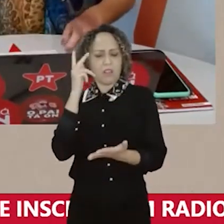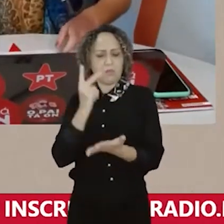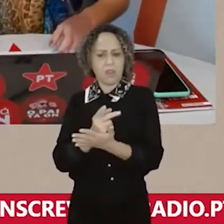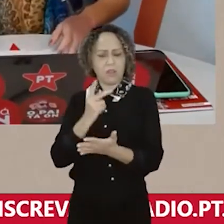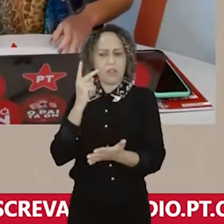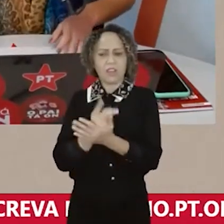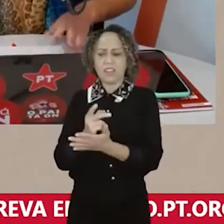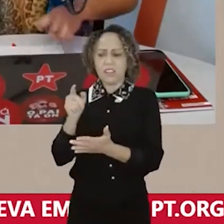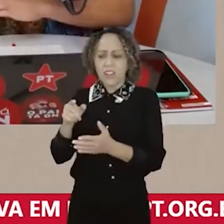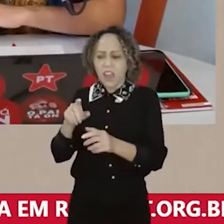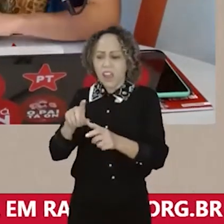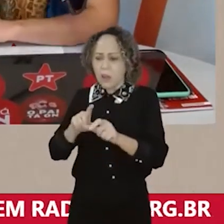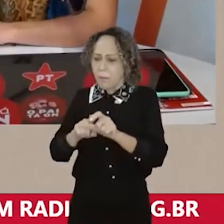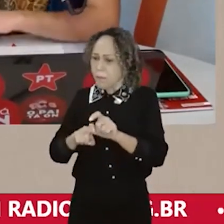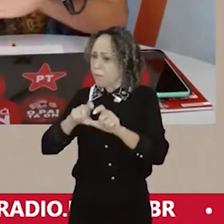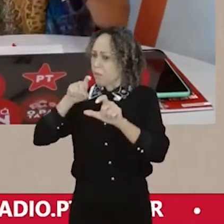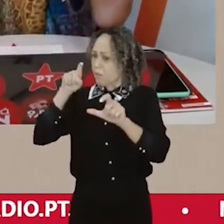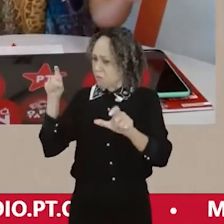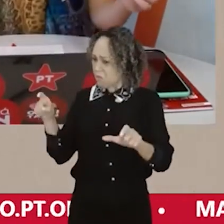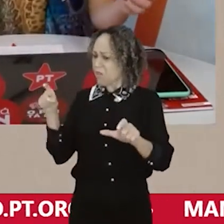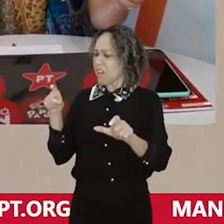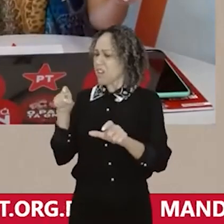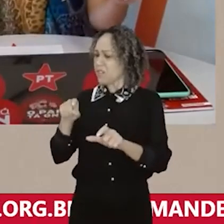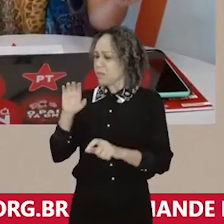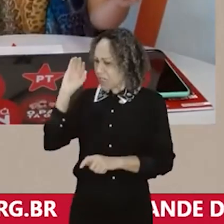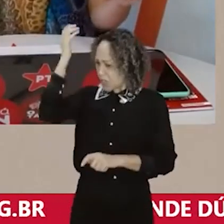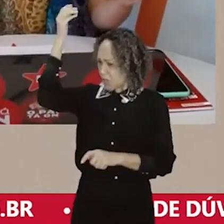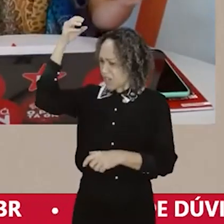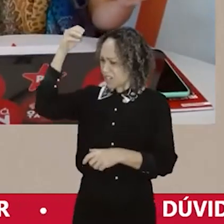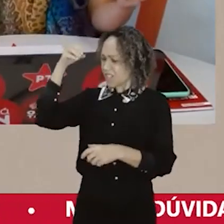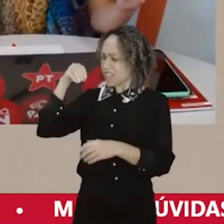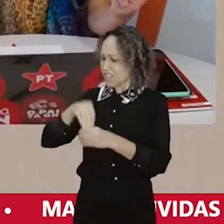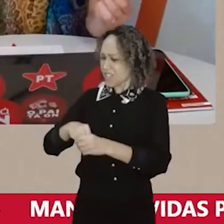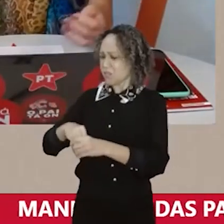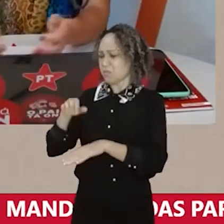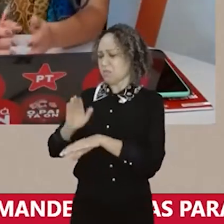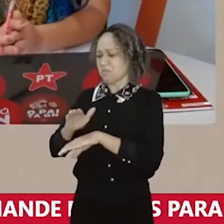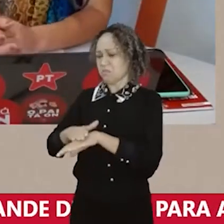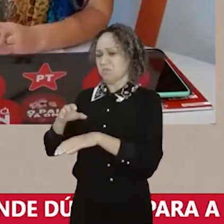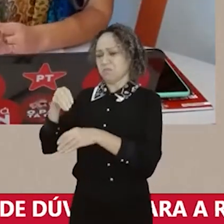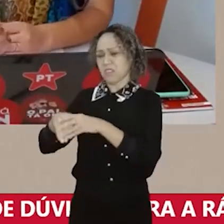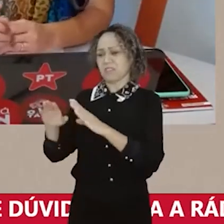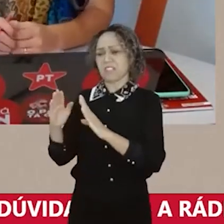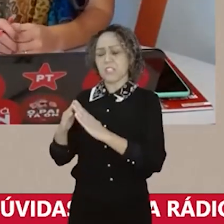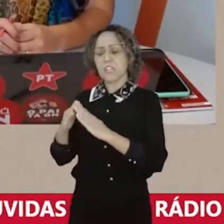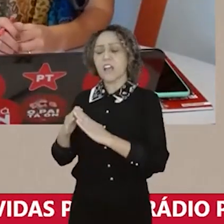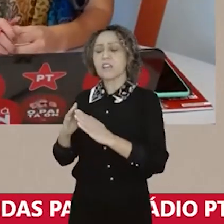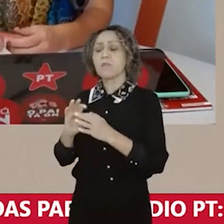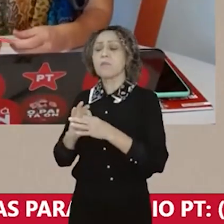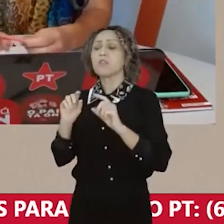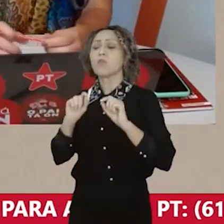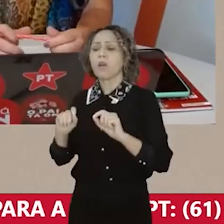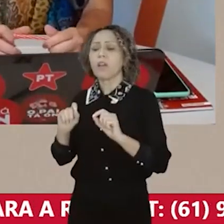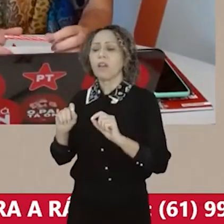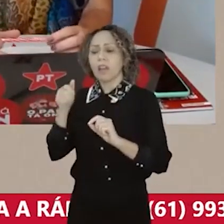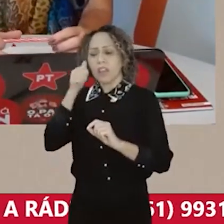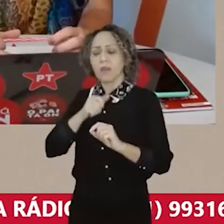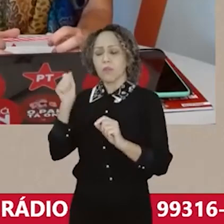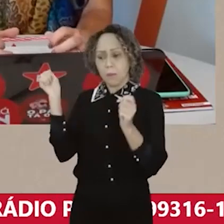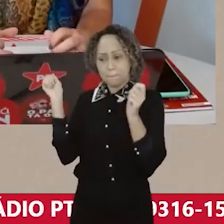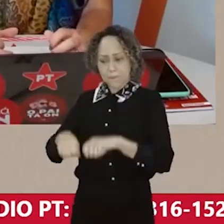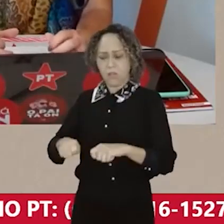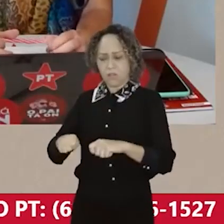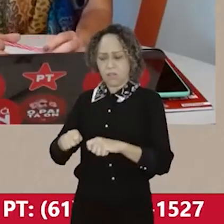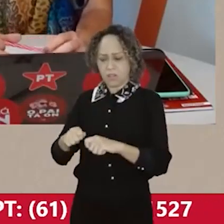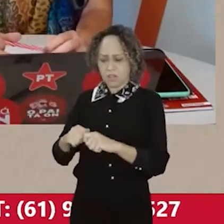dá autonomia, inclusive de tomada de decisão dentro de casa, né? Permitindo que ela possa construir